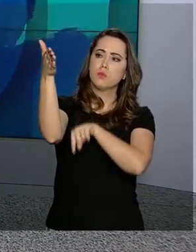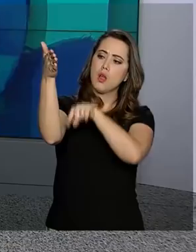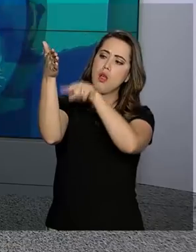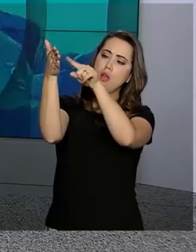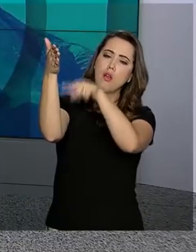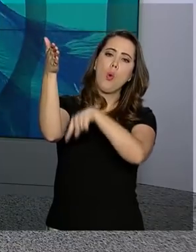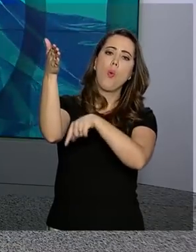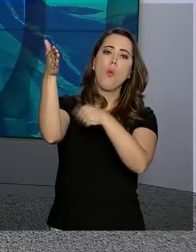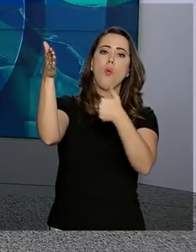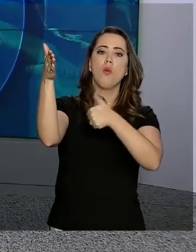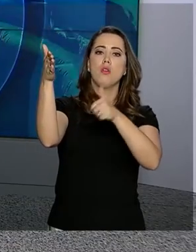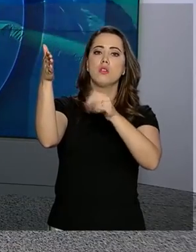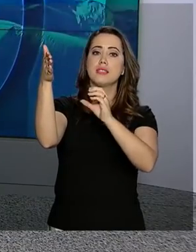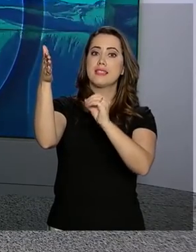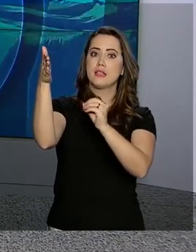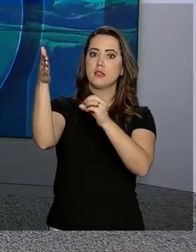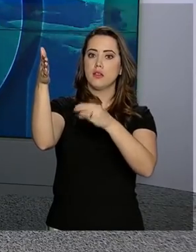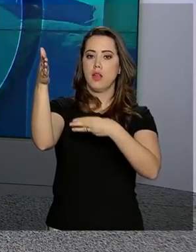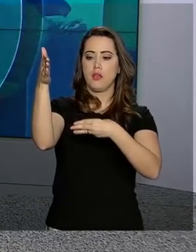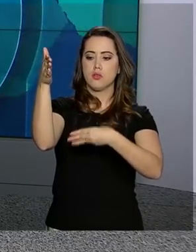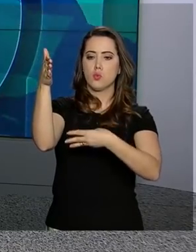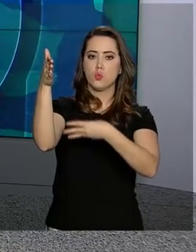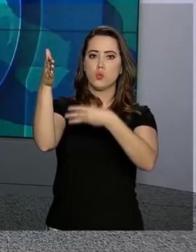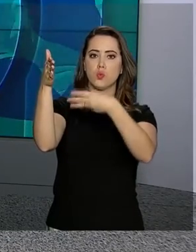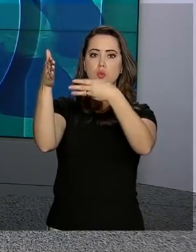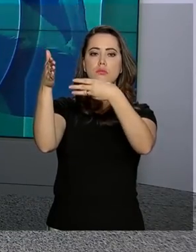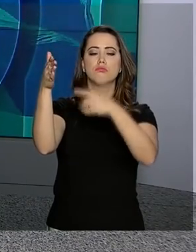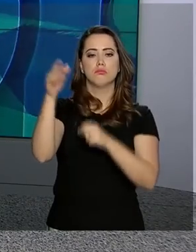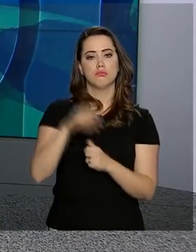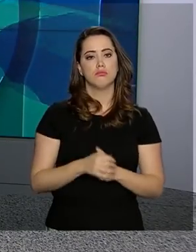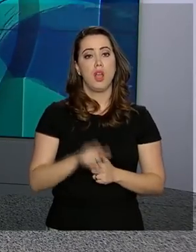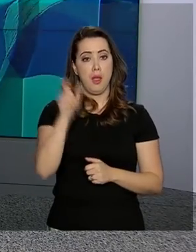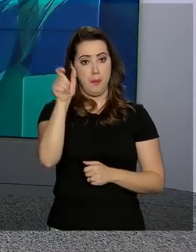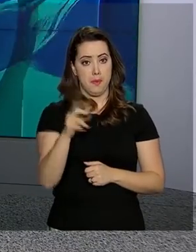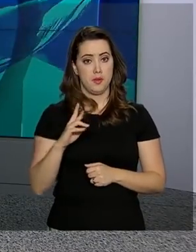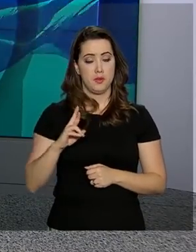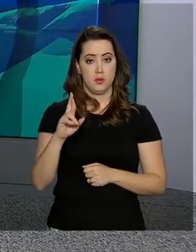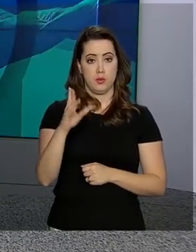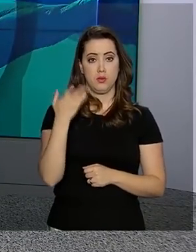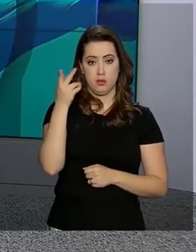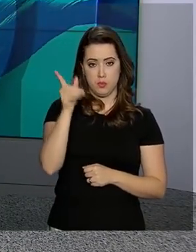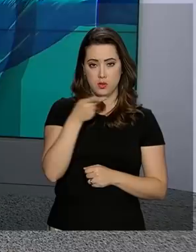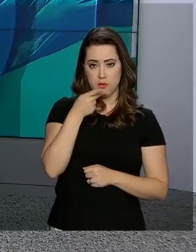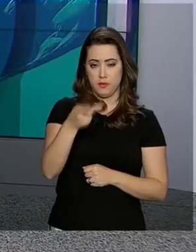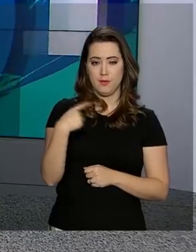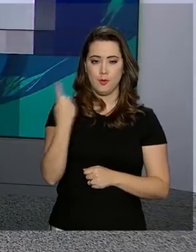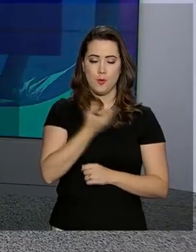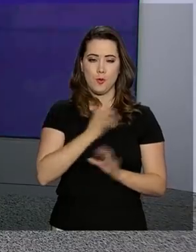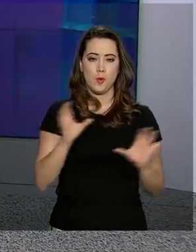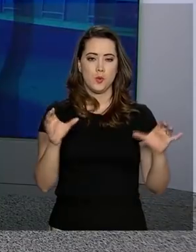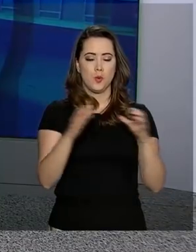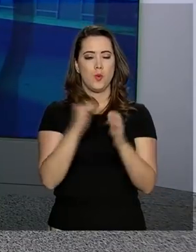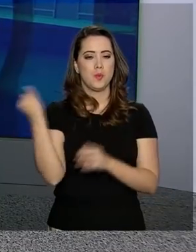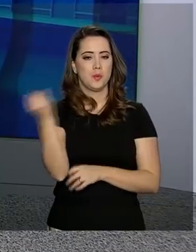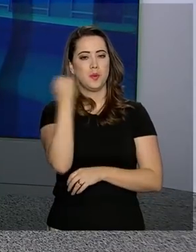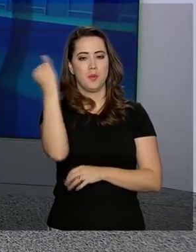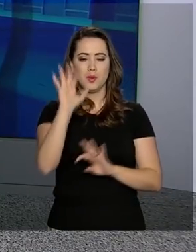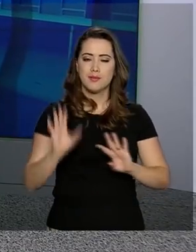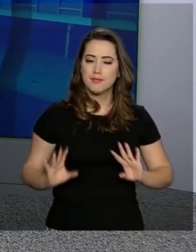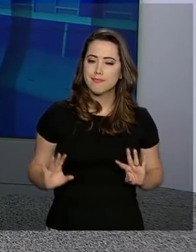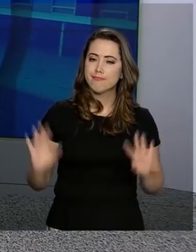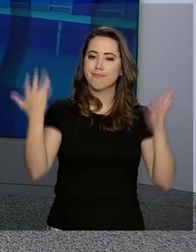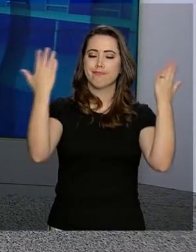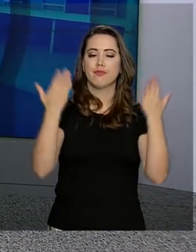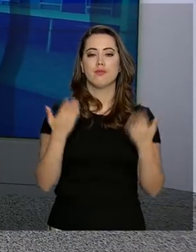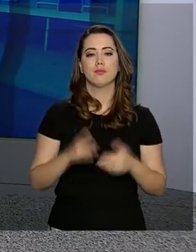110 metros de altura. O brigadeiro do ar, Vicente Dang, falou com nossa equipe sobre a